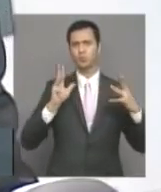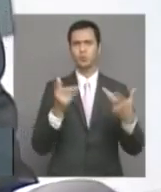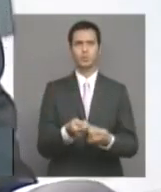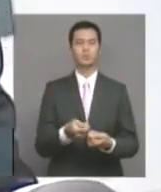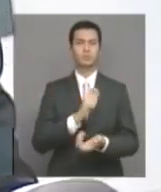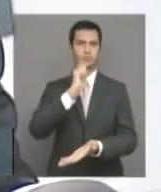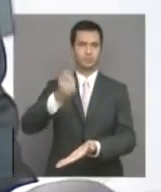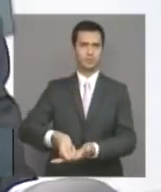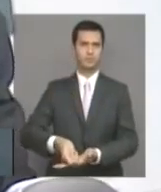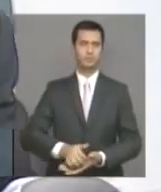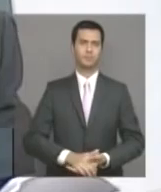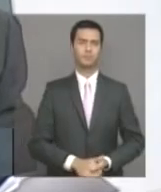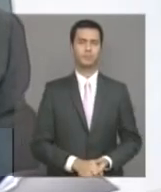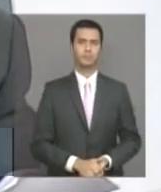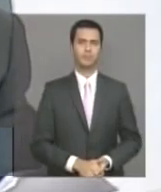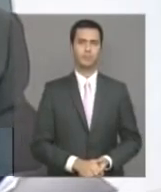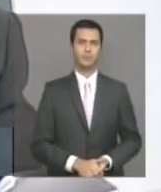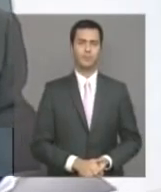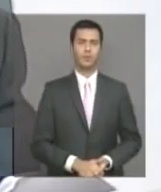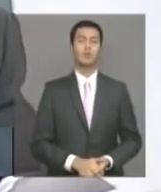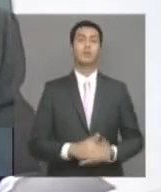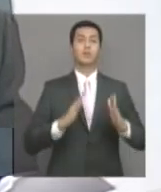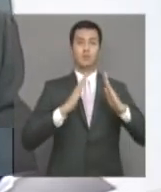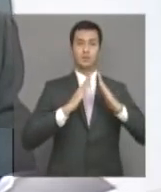na habitação rural para baixa renda.